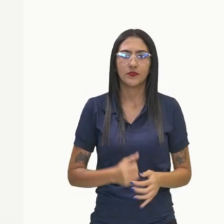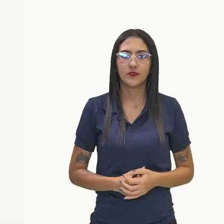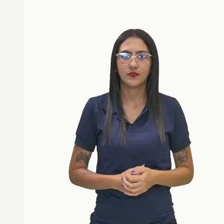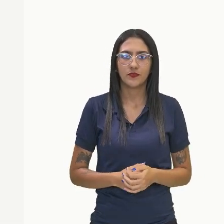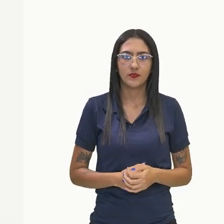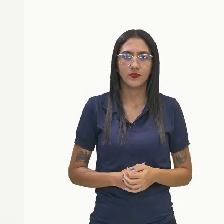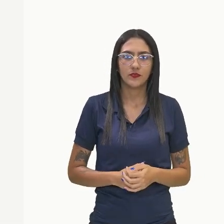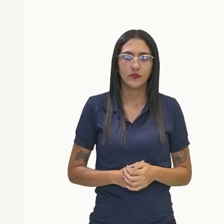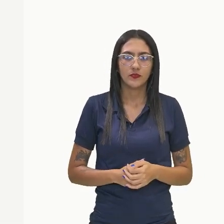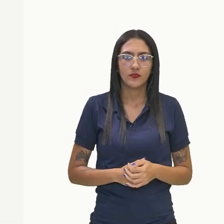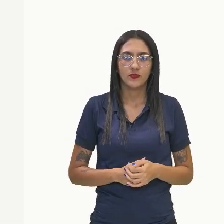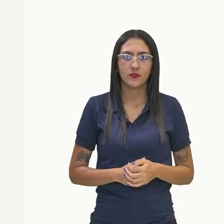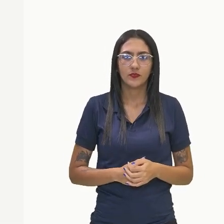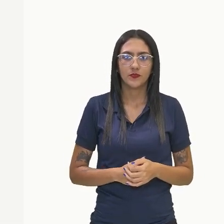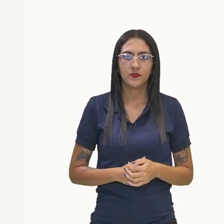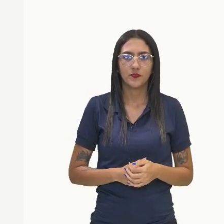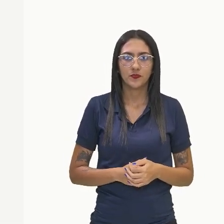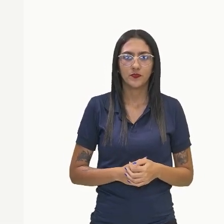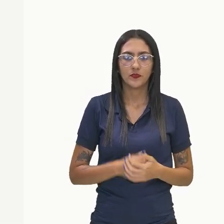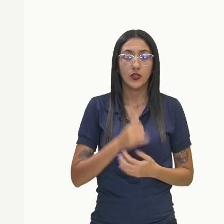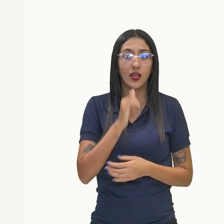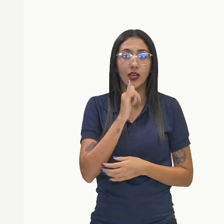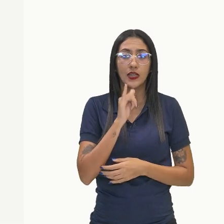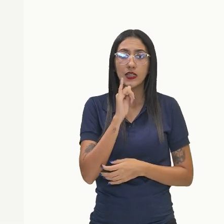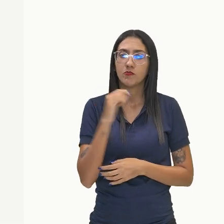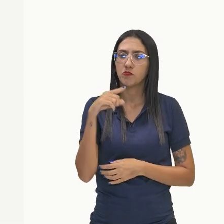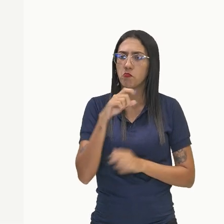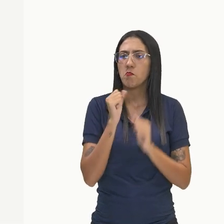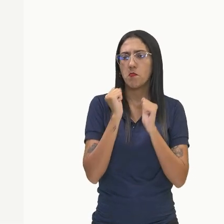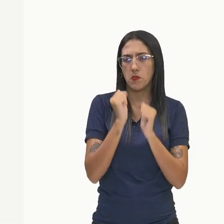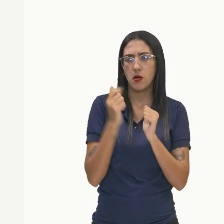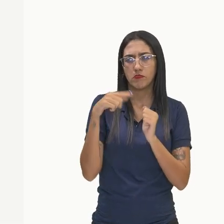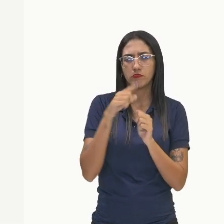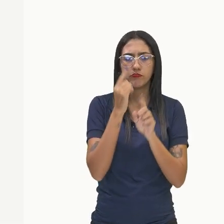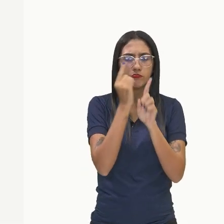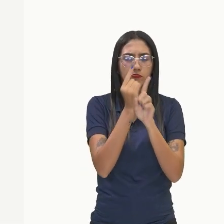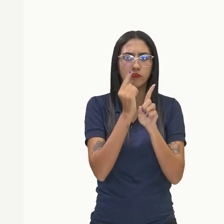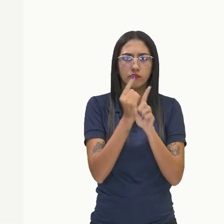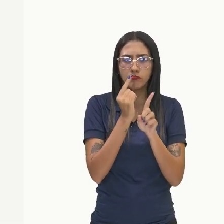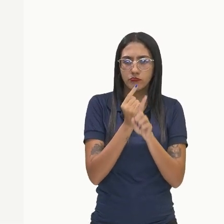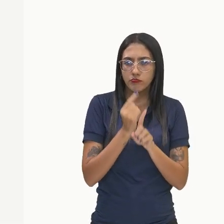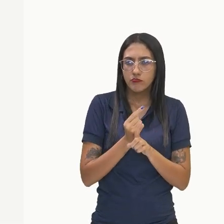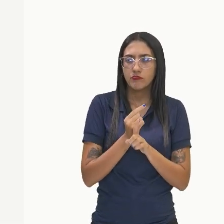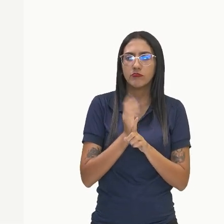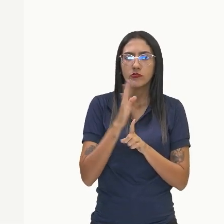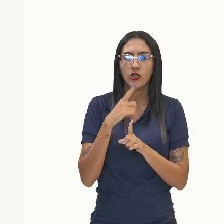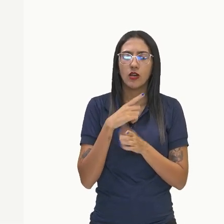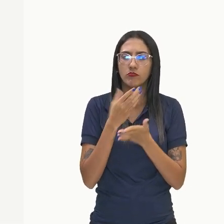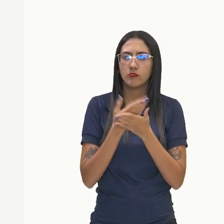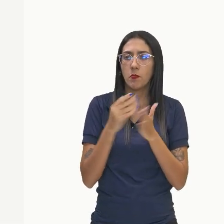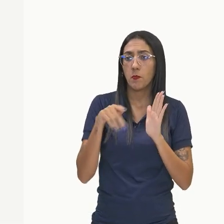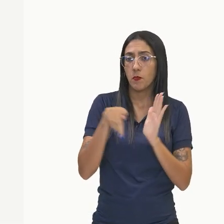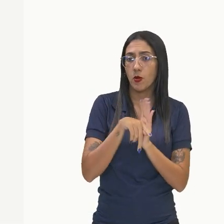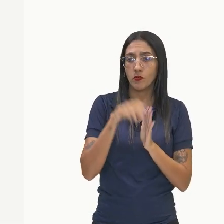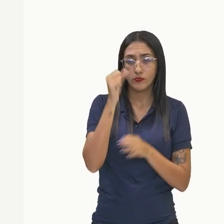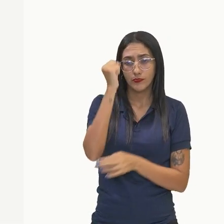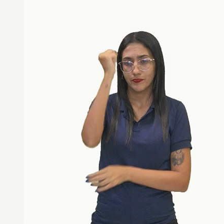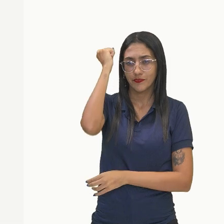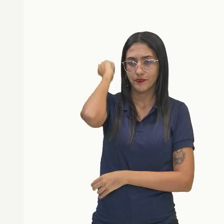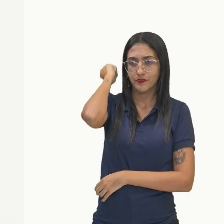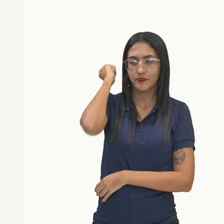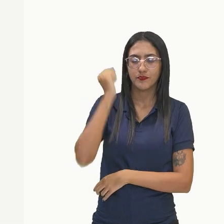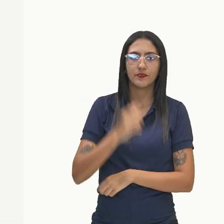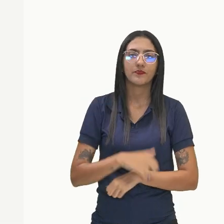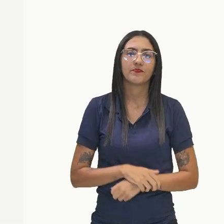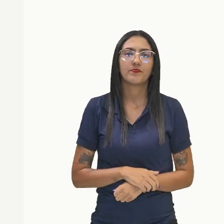Um exemplo que vocês podem encontrar aí nos exames, né? Os exames vestibulares, por exemplo. É